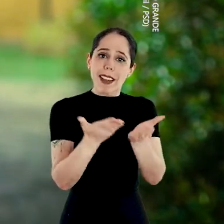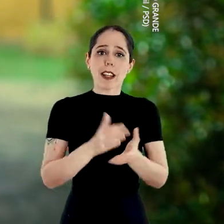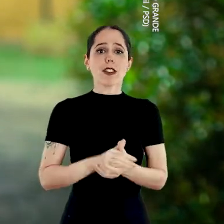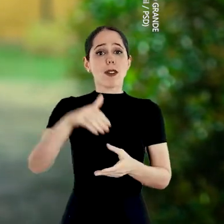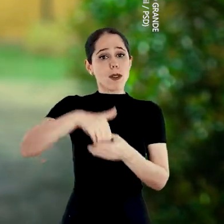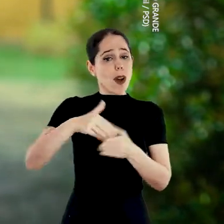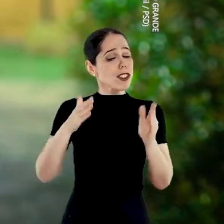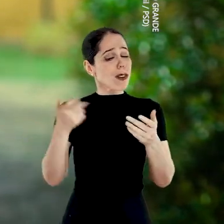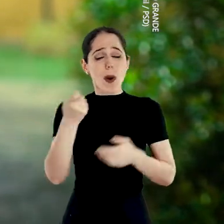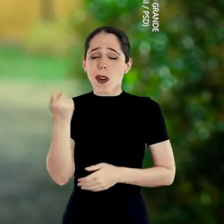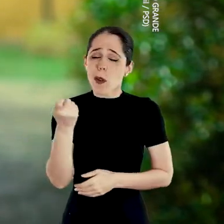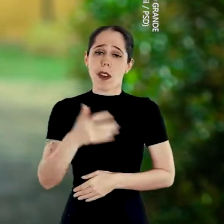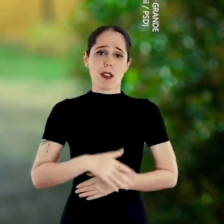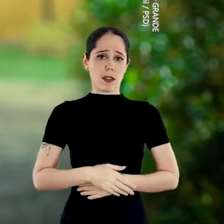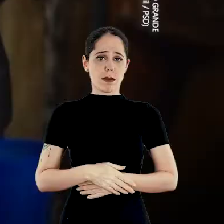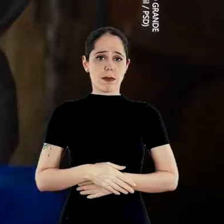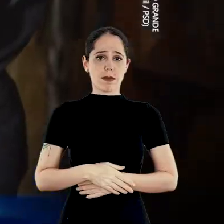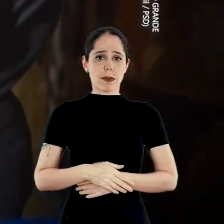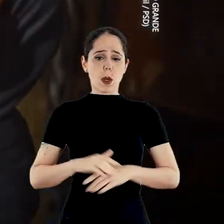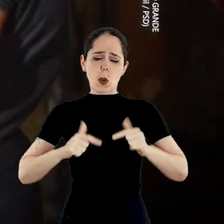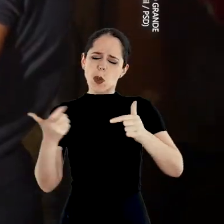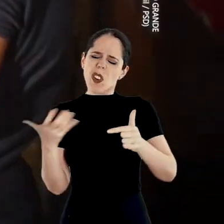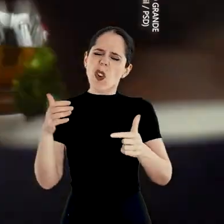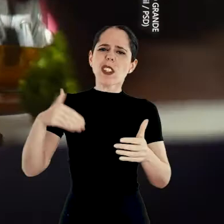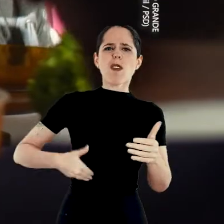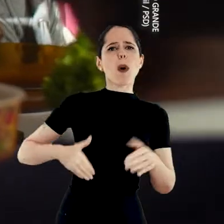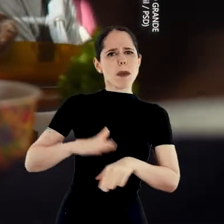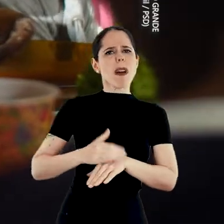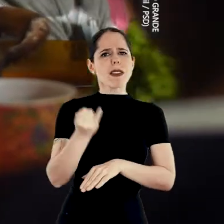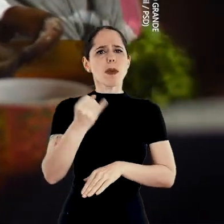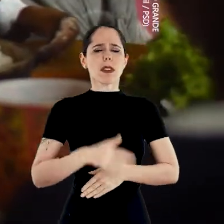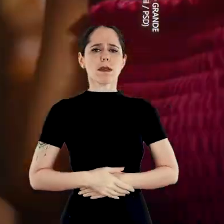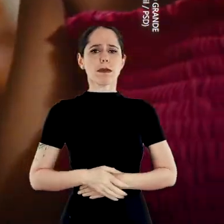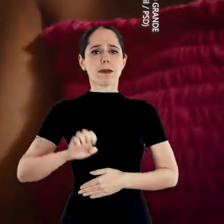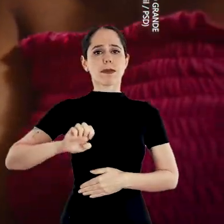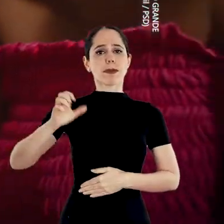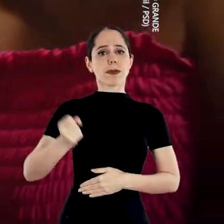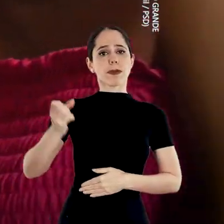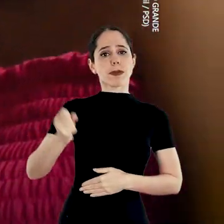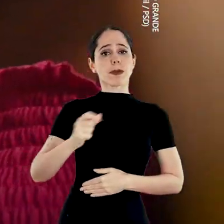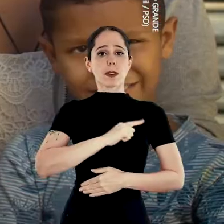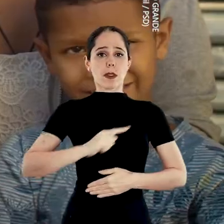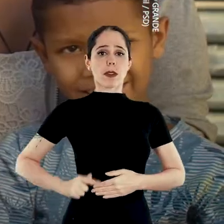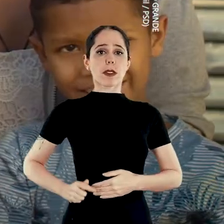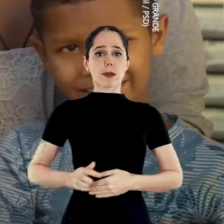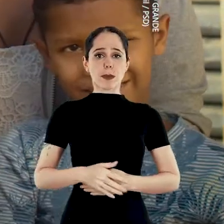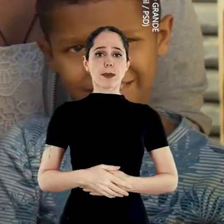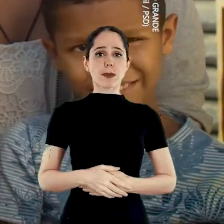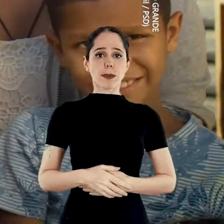atendidas vote pelo Rio Grande combater a fome fala mais alto Eduardo Governador